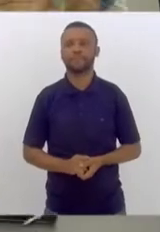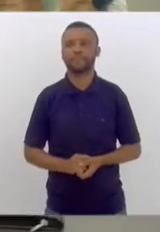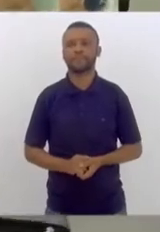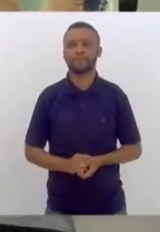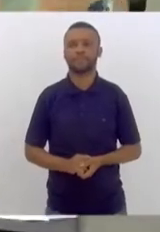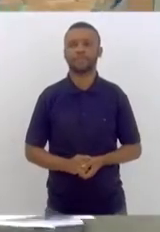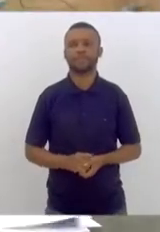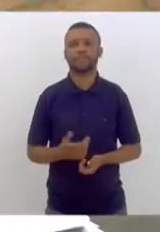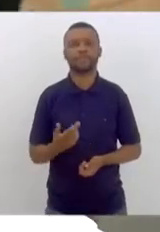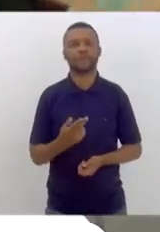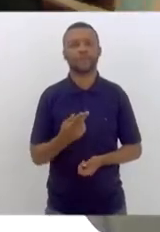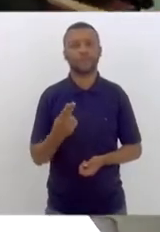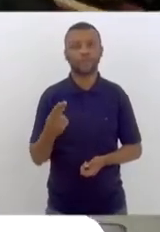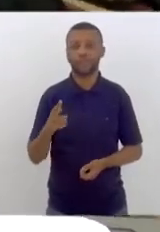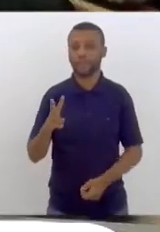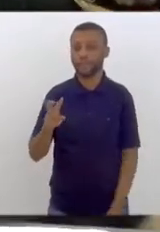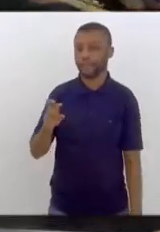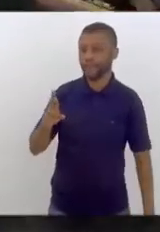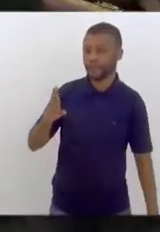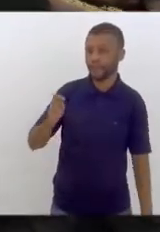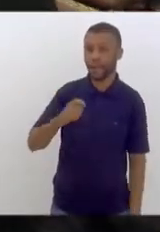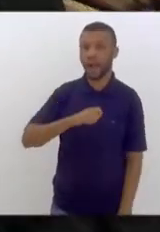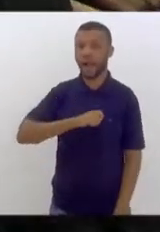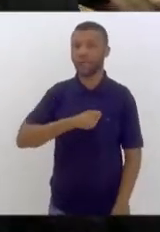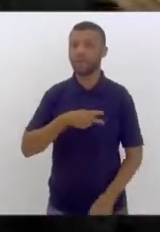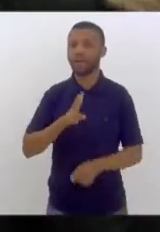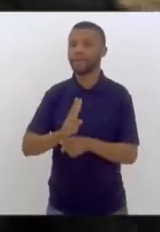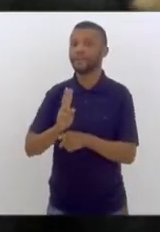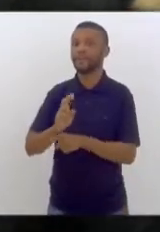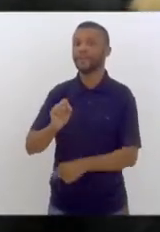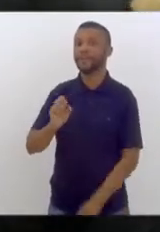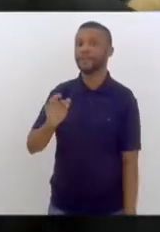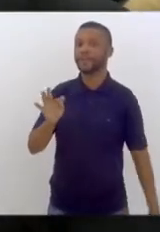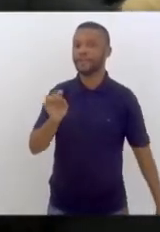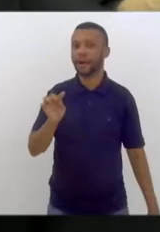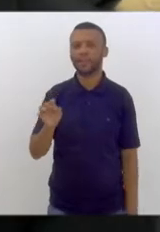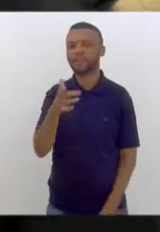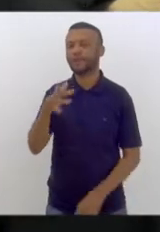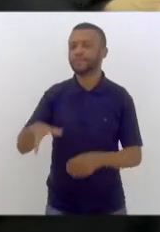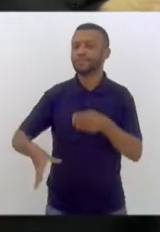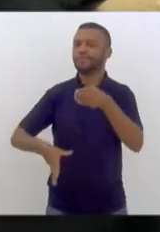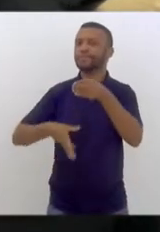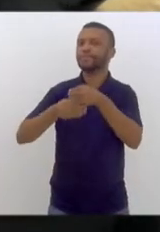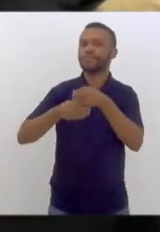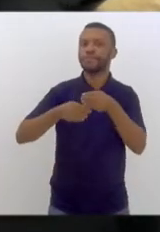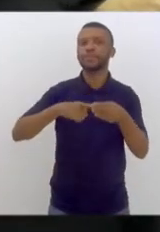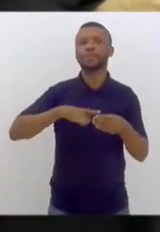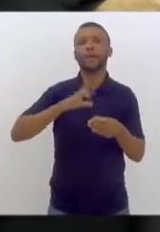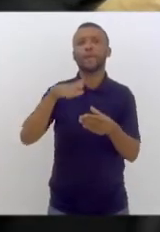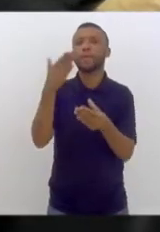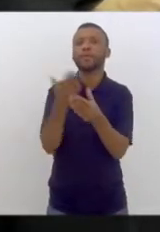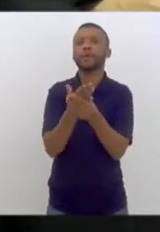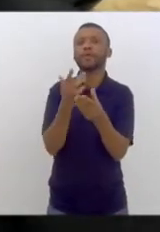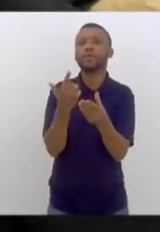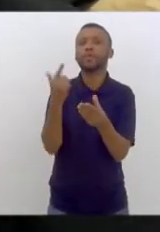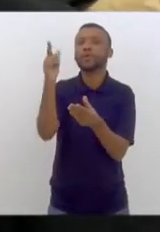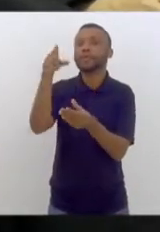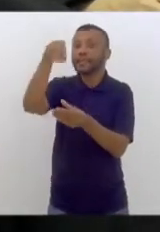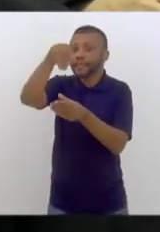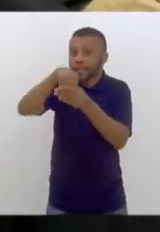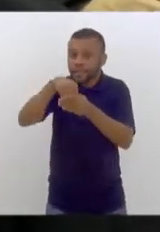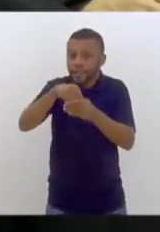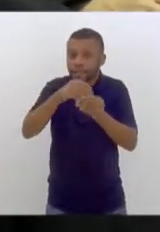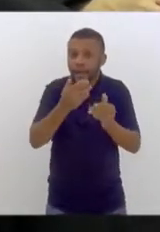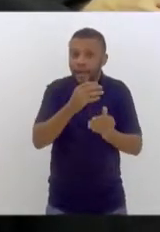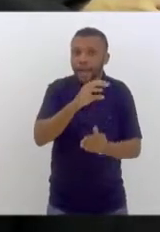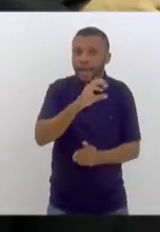Eu sou Vera, auditora fiscal da Fazenda. Só para acrescentar, tem um outro processo também que está na Secretaria da Casa